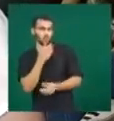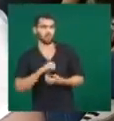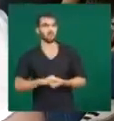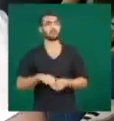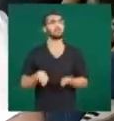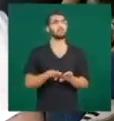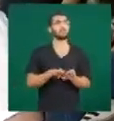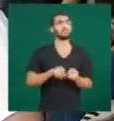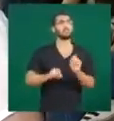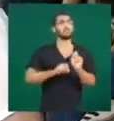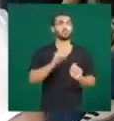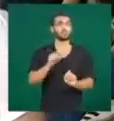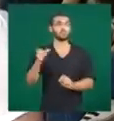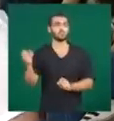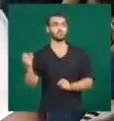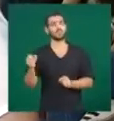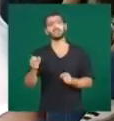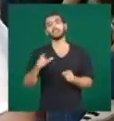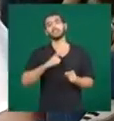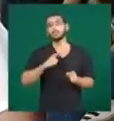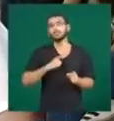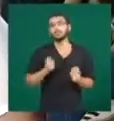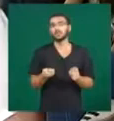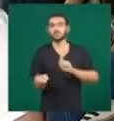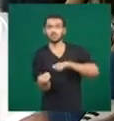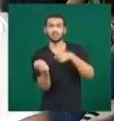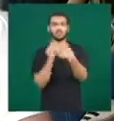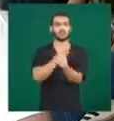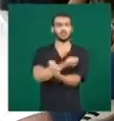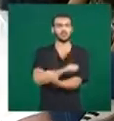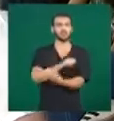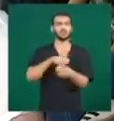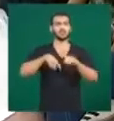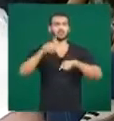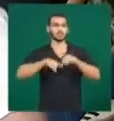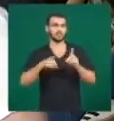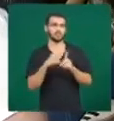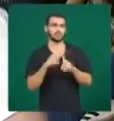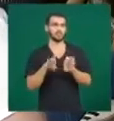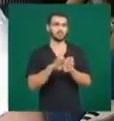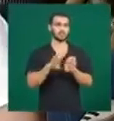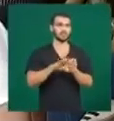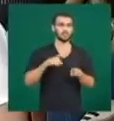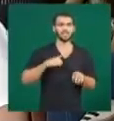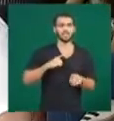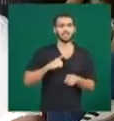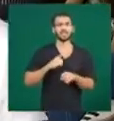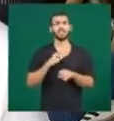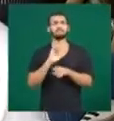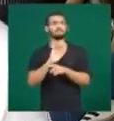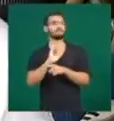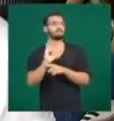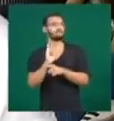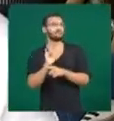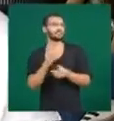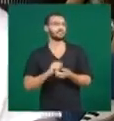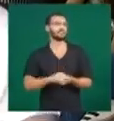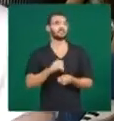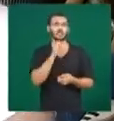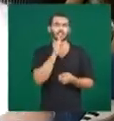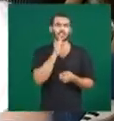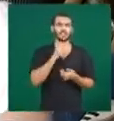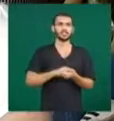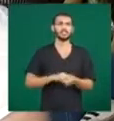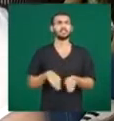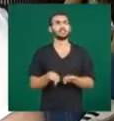também oferecemos adaptação de material didático, tradução de textos, produção de vídeos, para que o aluno surdo, né,